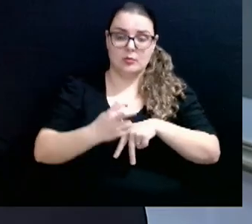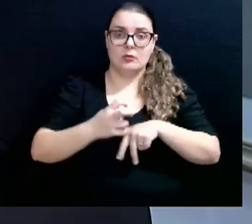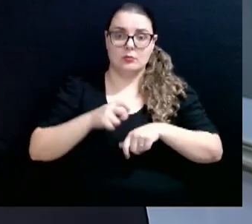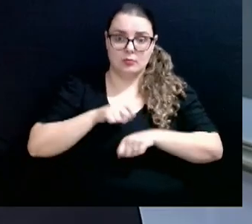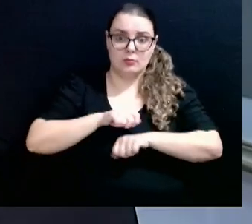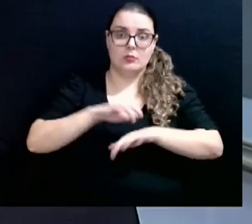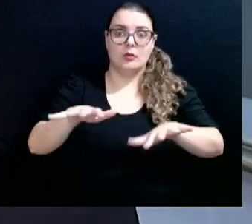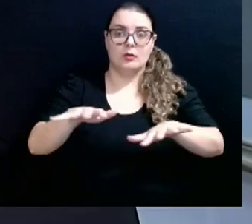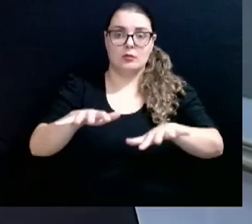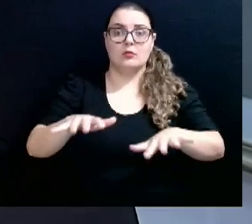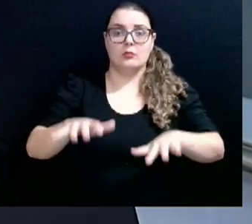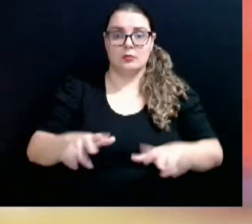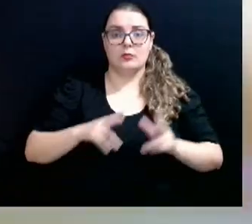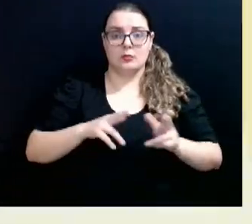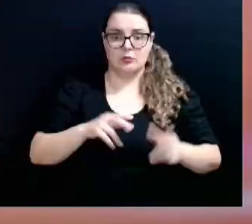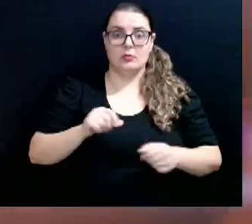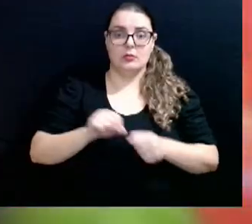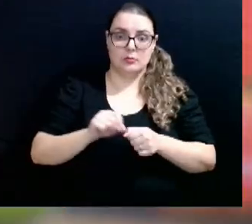amplamente, como a gente está fazendo aqui.